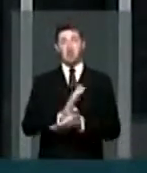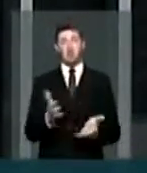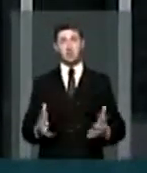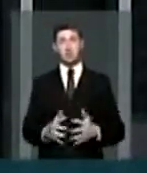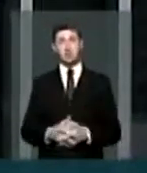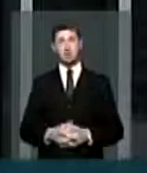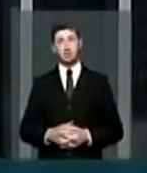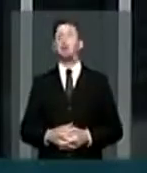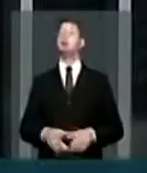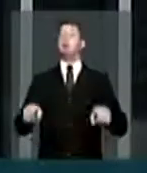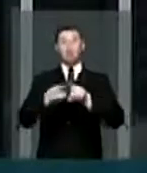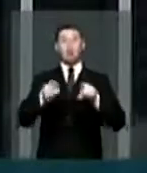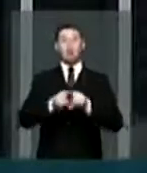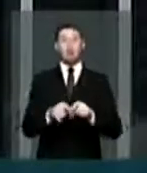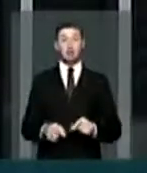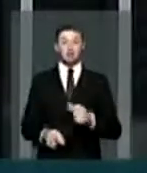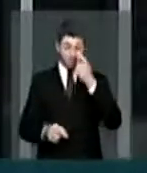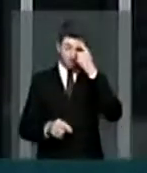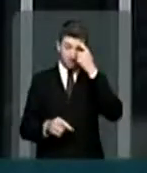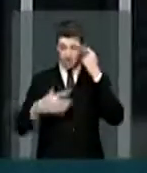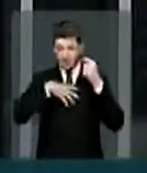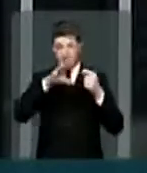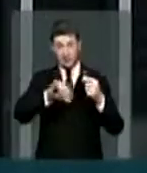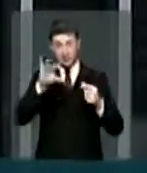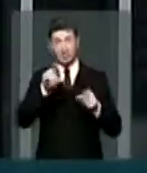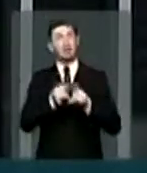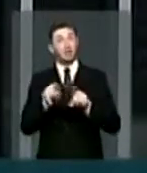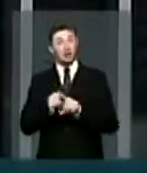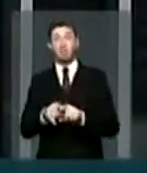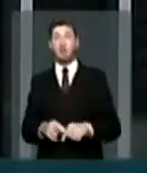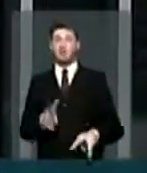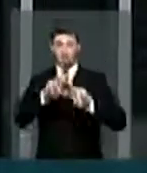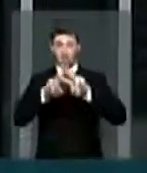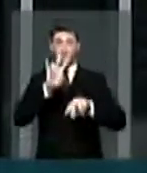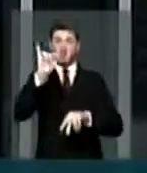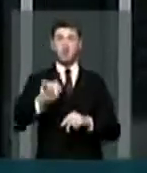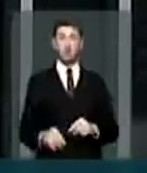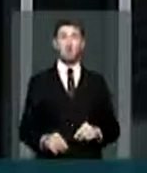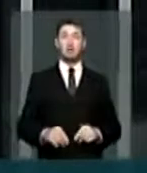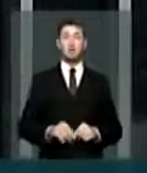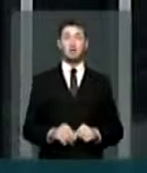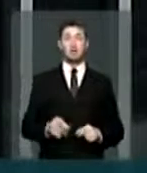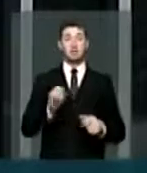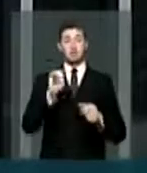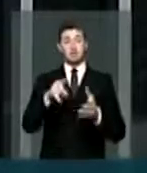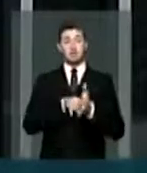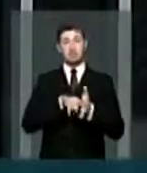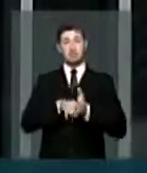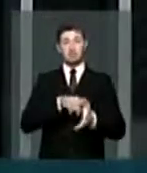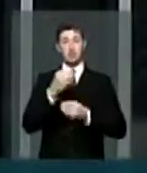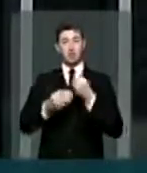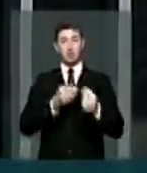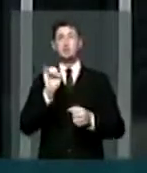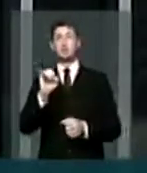discriminação. Ademais, até os cientistas estariam enquadrados caso eles fizessem alguns estudos que analisassem se